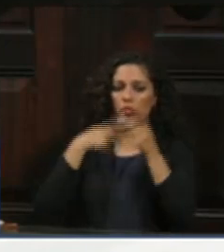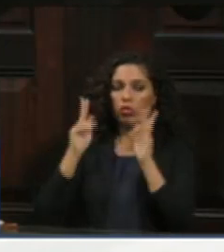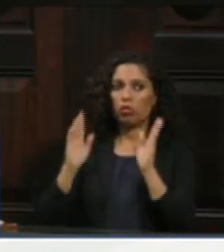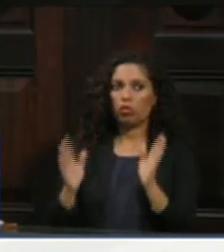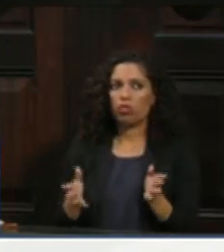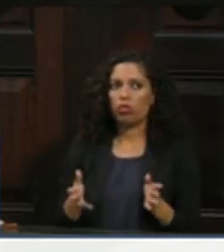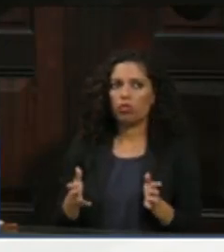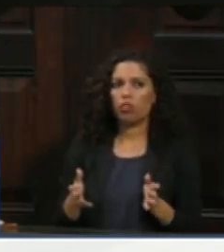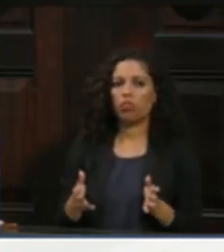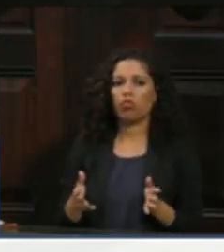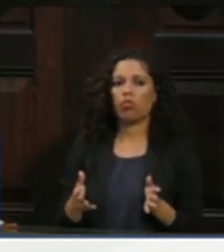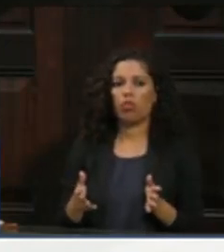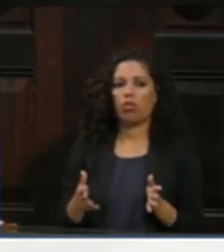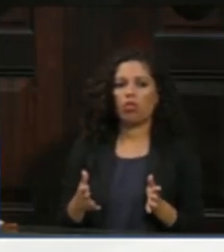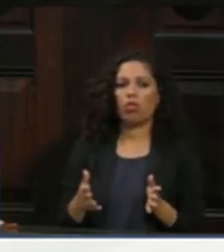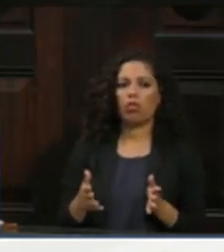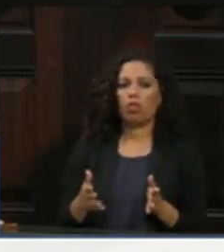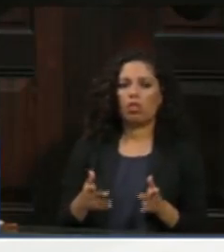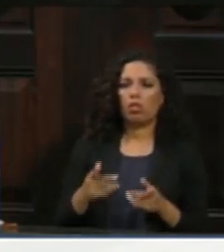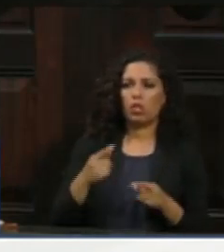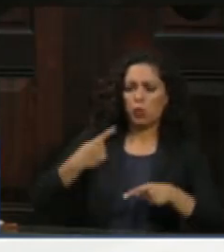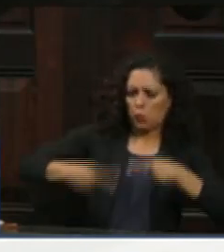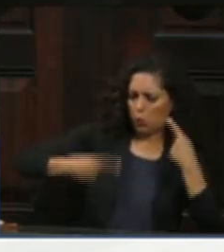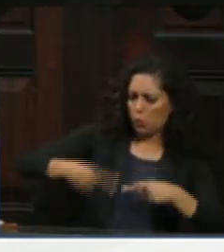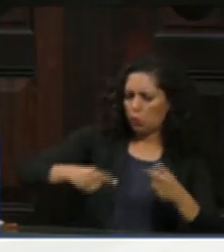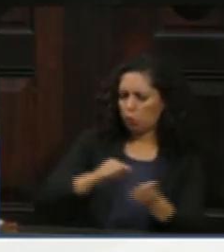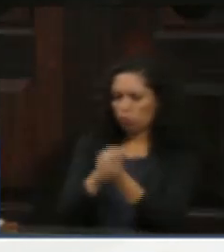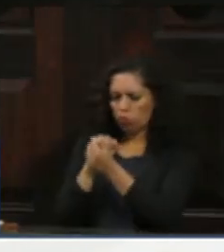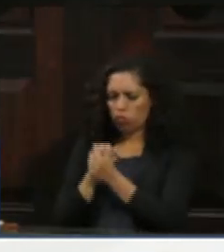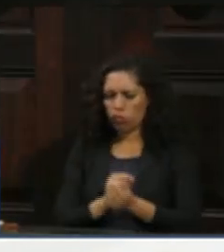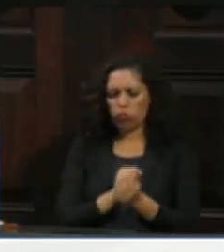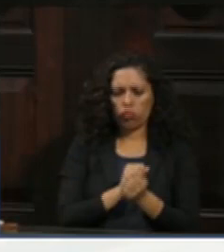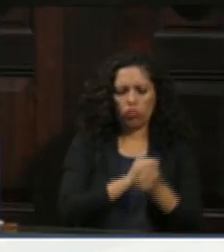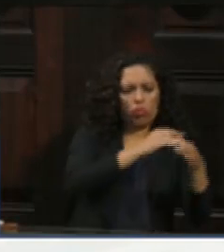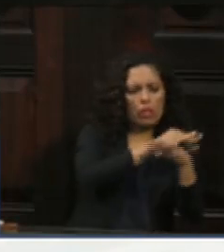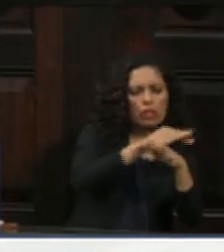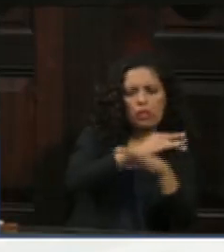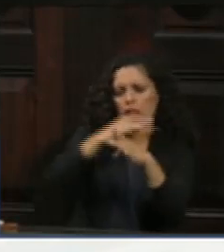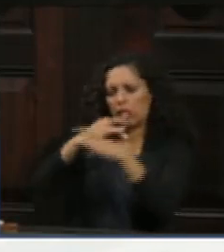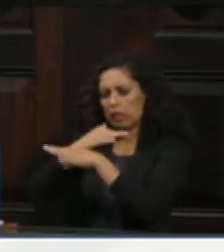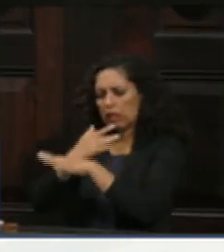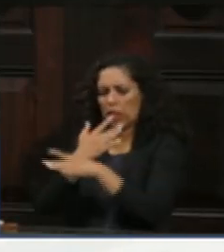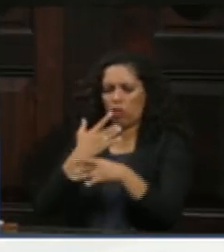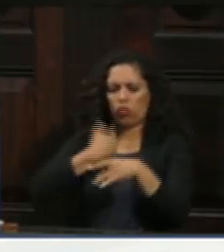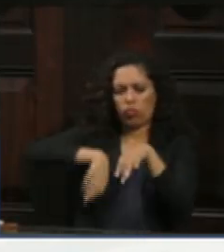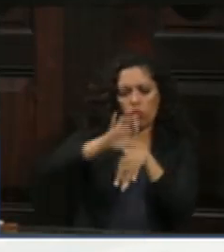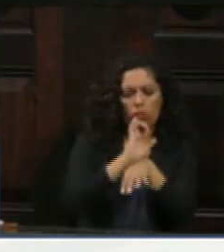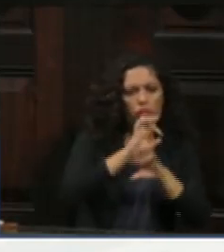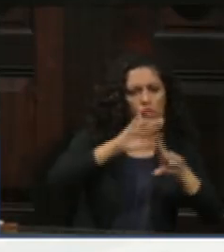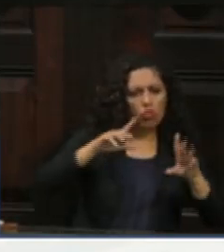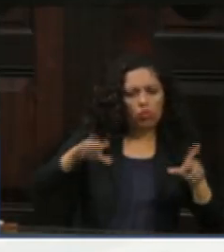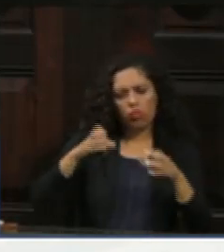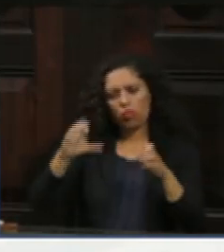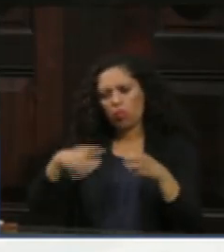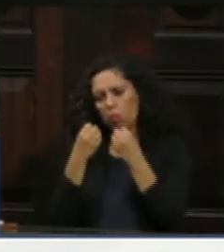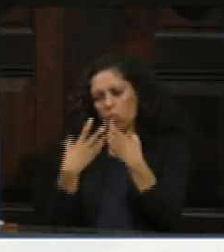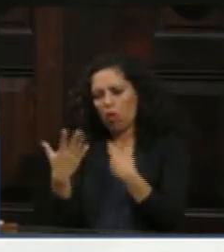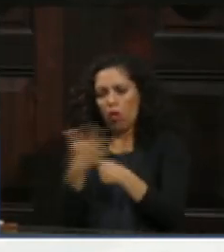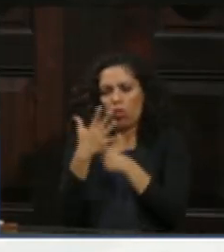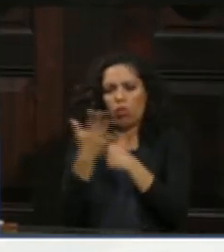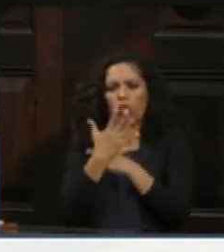favoravelmente ao projeto 2210 de 2016, do qual eu sou